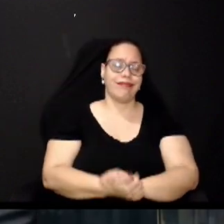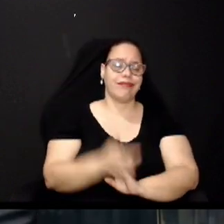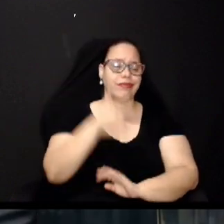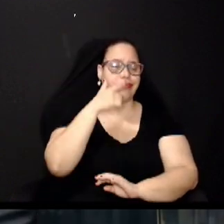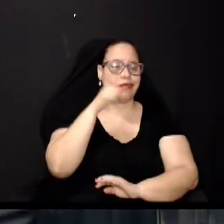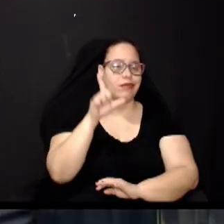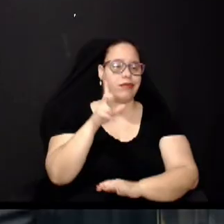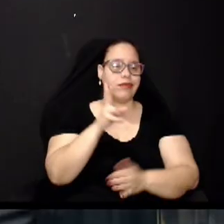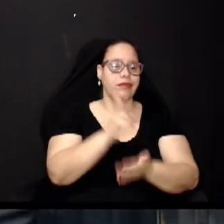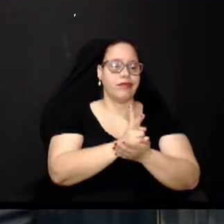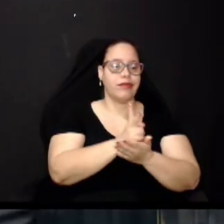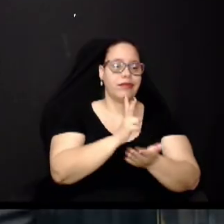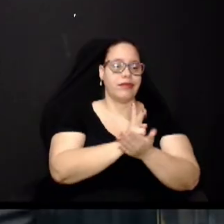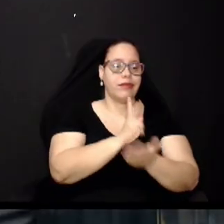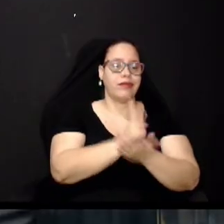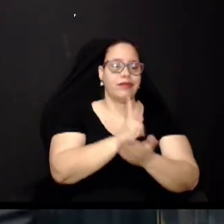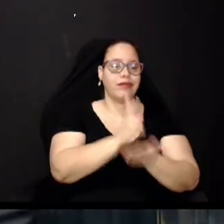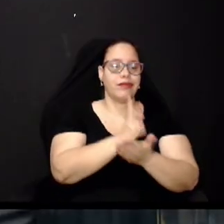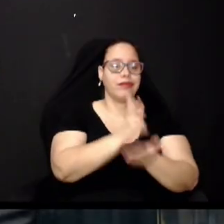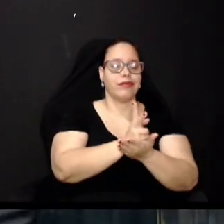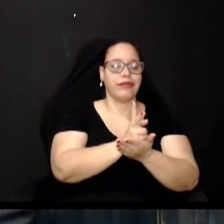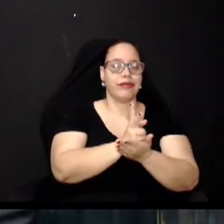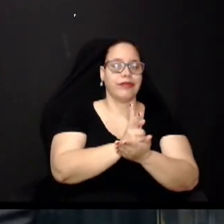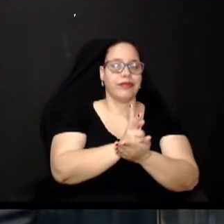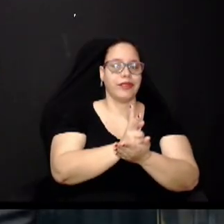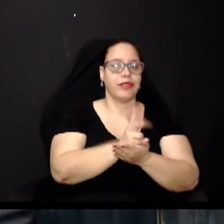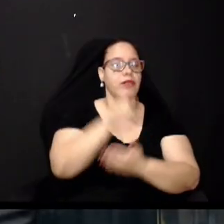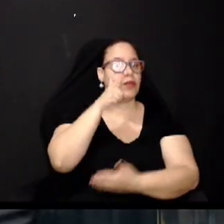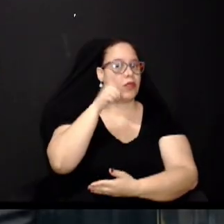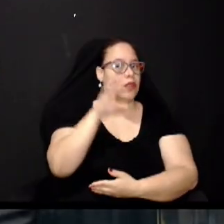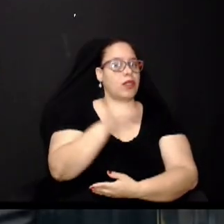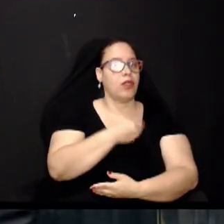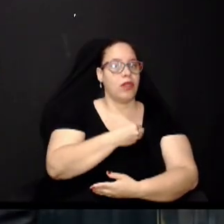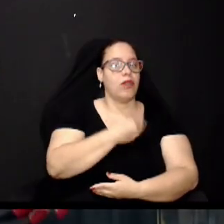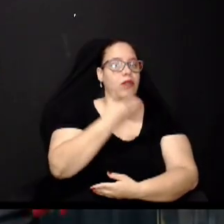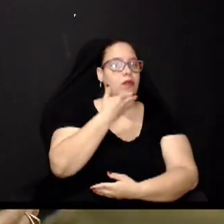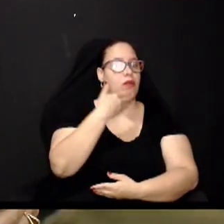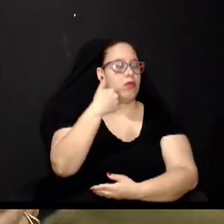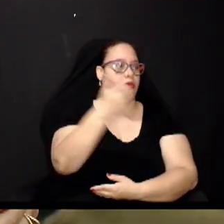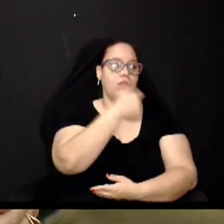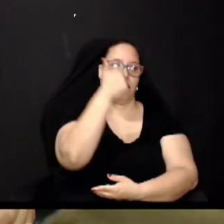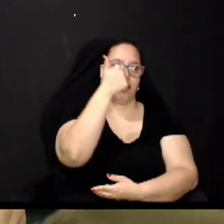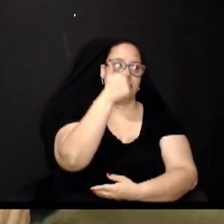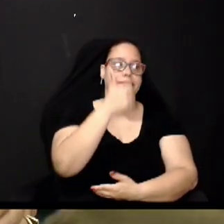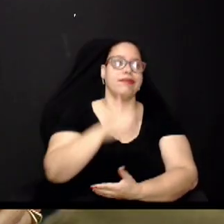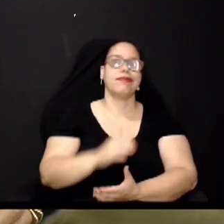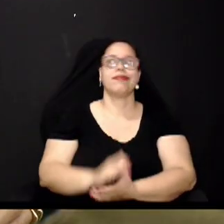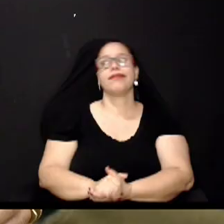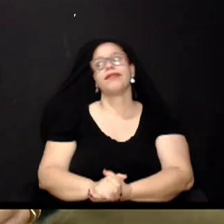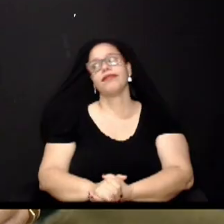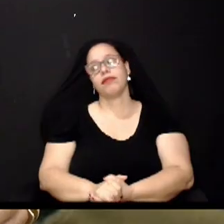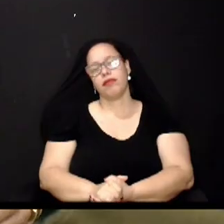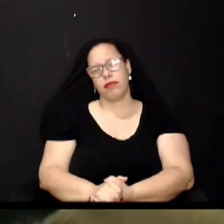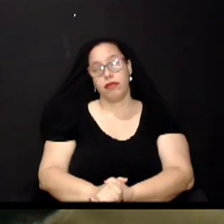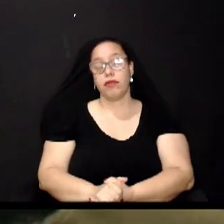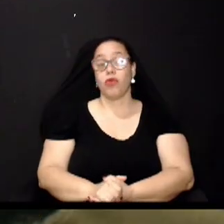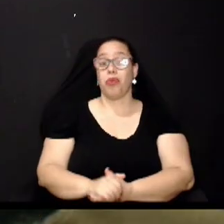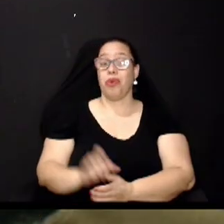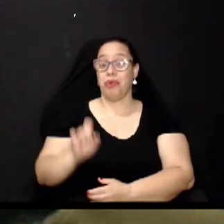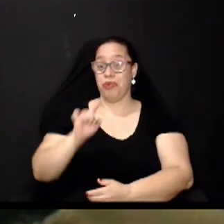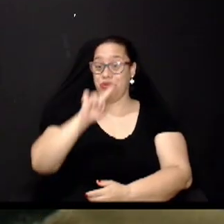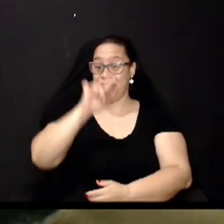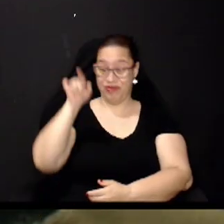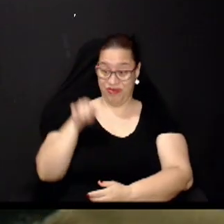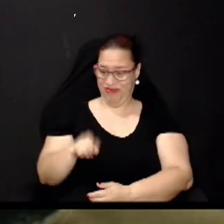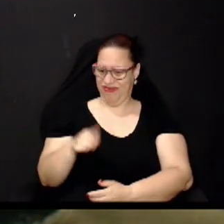isso a médio e longo prazo, ela vai conseguir viver com muito mais plenitude. São muitas interrogações, né? Por que